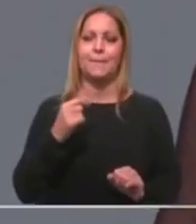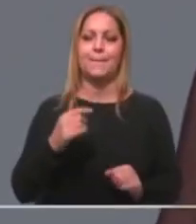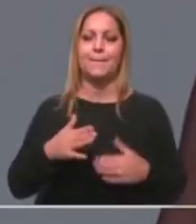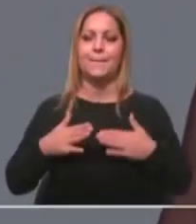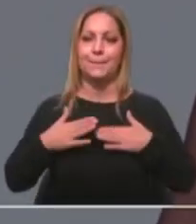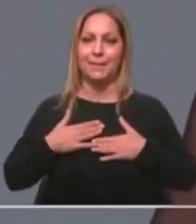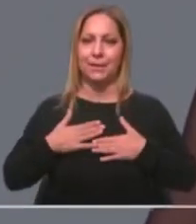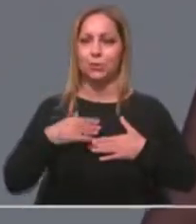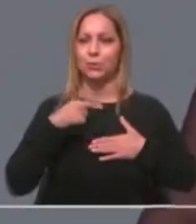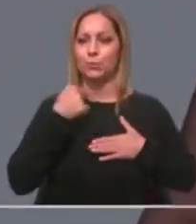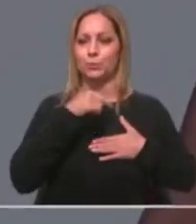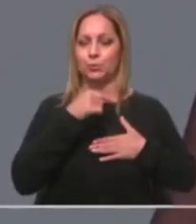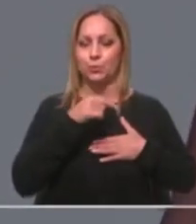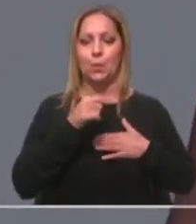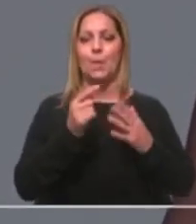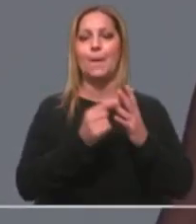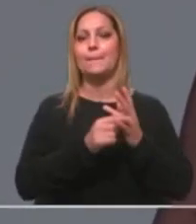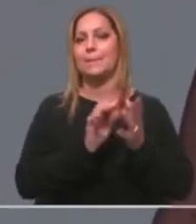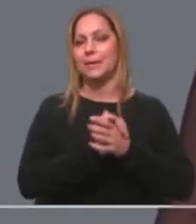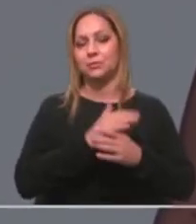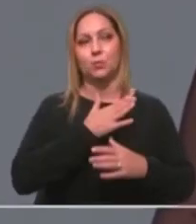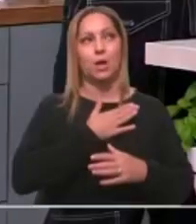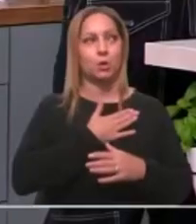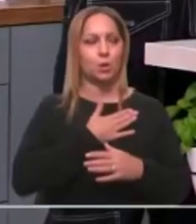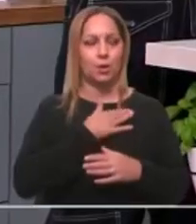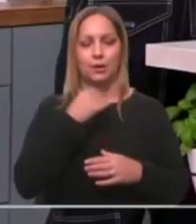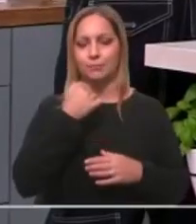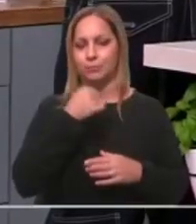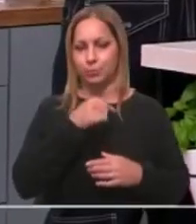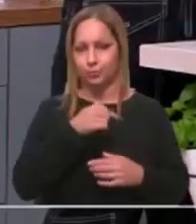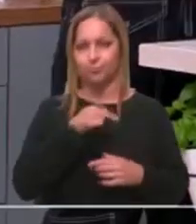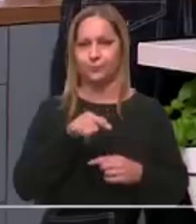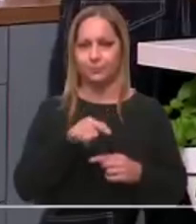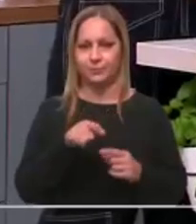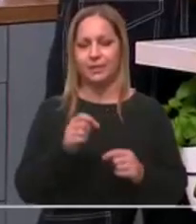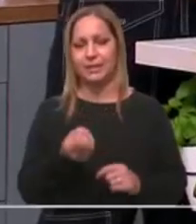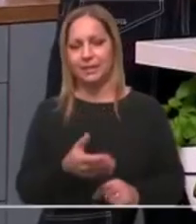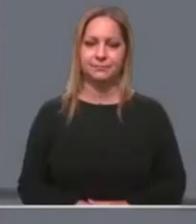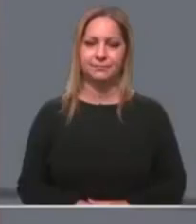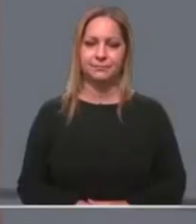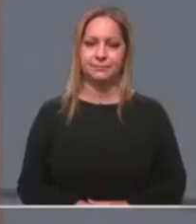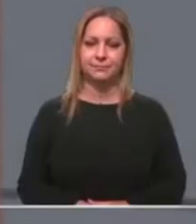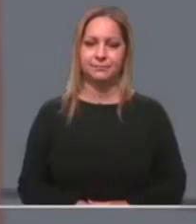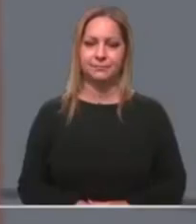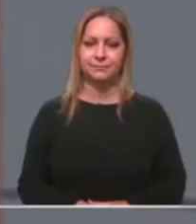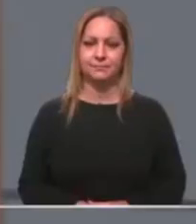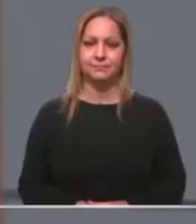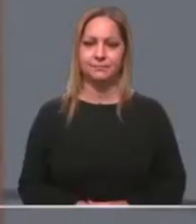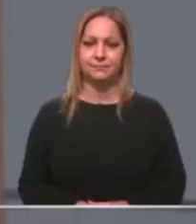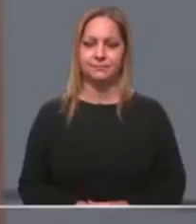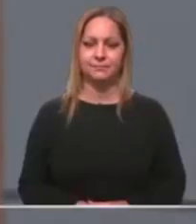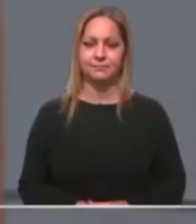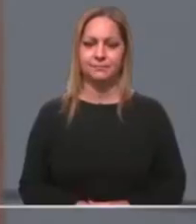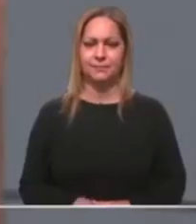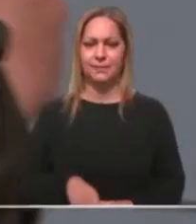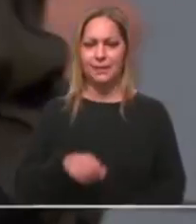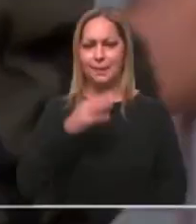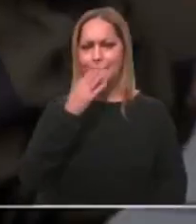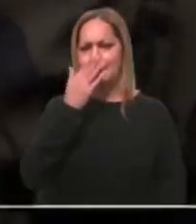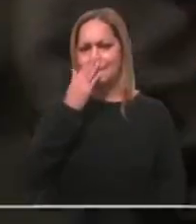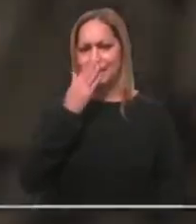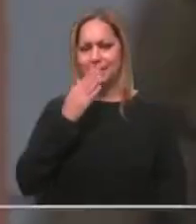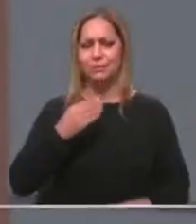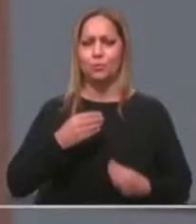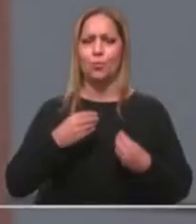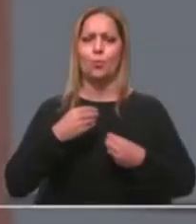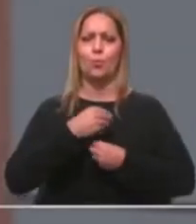meu marido adora peru e se não houver peru, não é Natal. Portanto, os miúdos também podem comer o peru. Sabes o que é que isso parece? Parece mais um boneco de